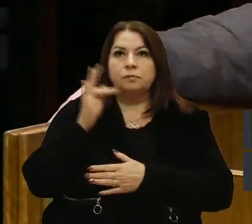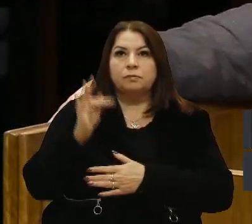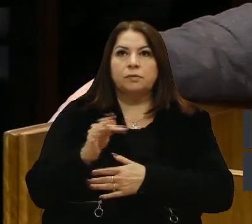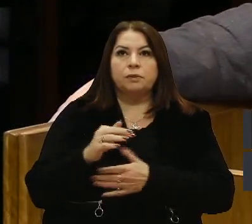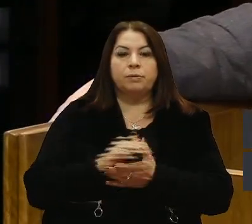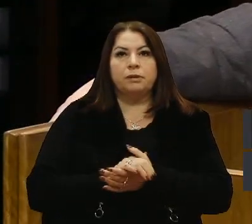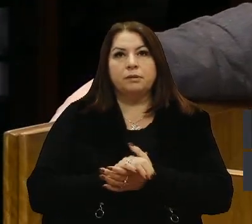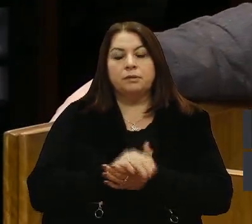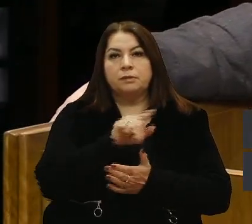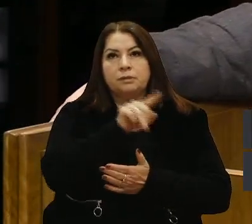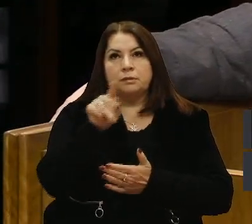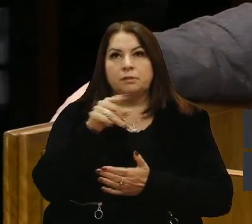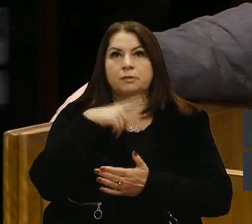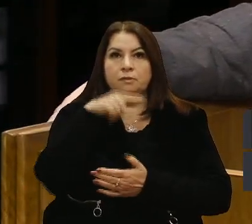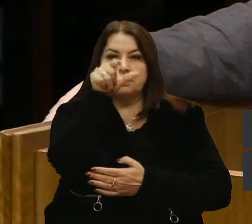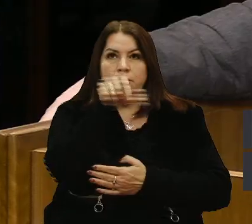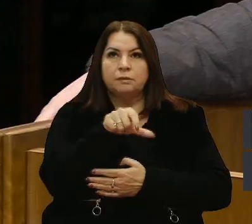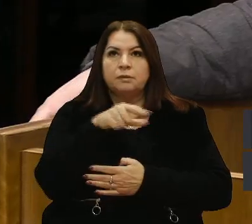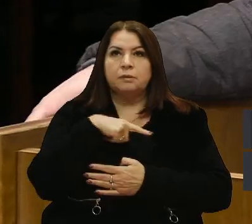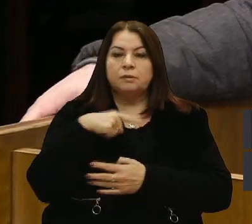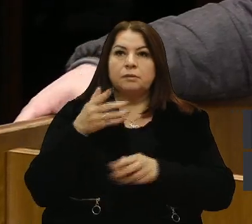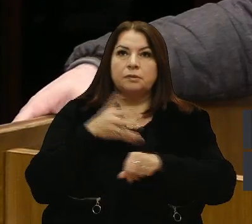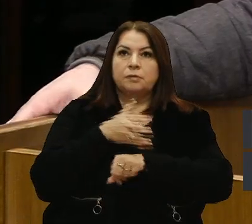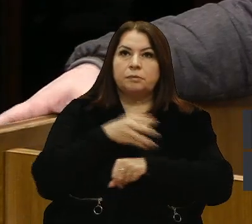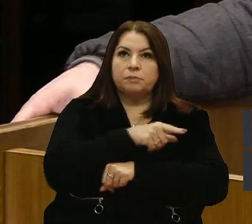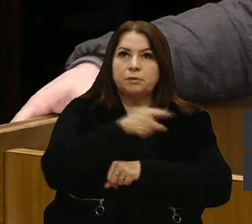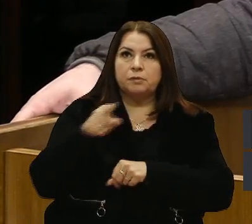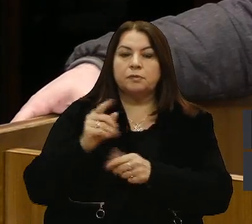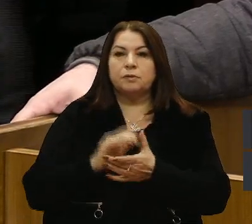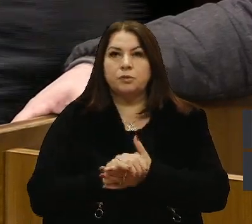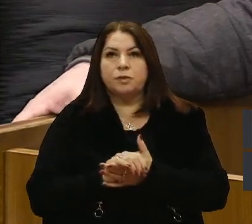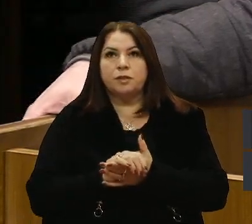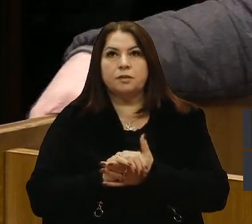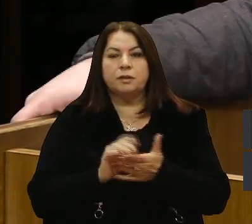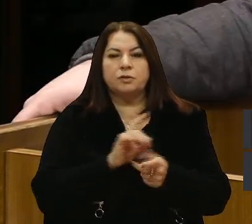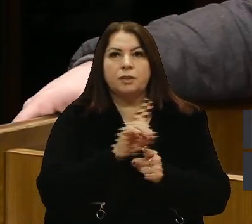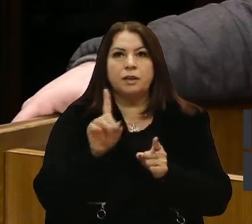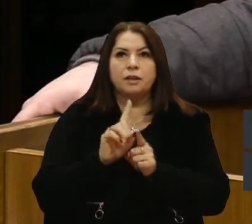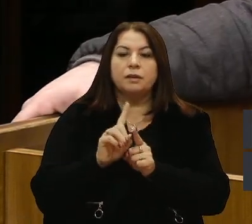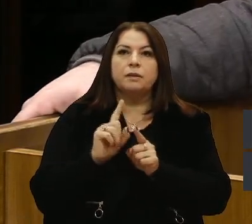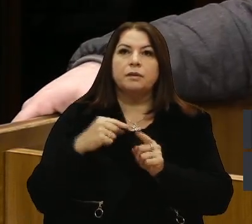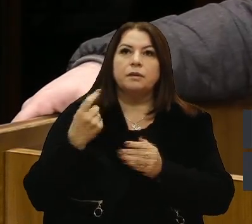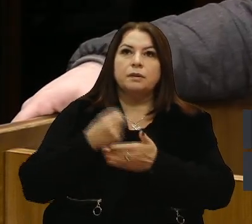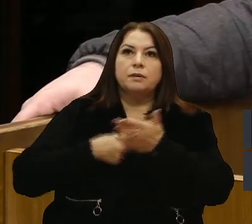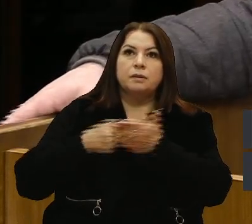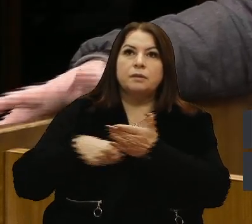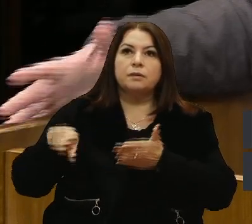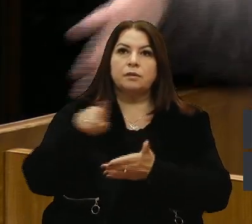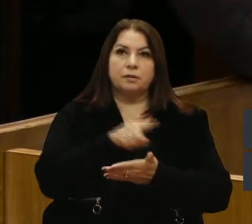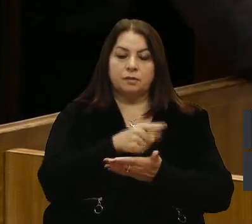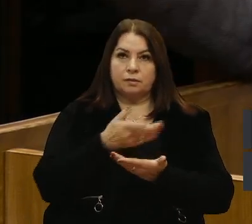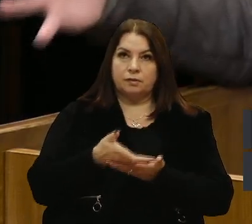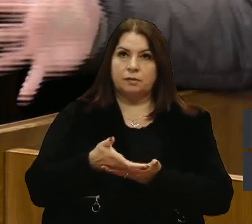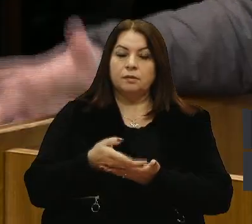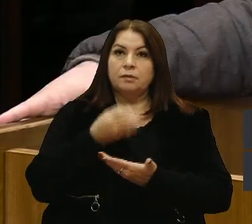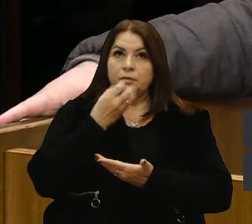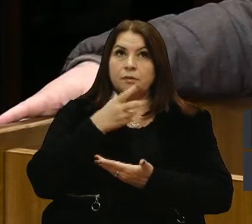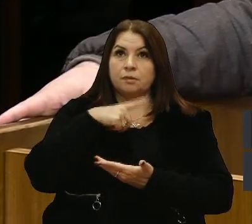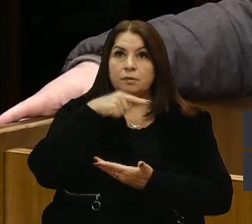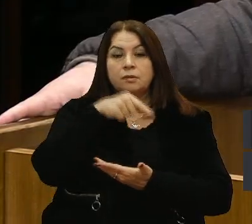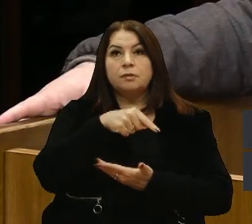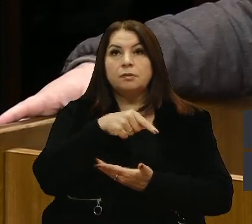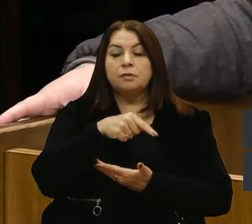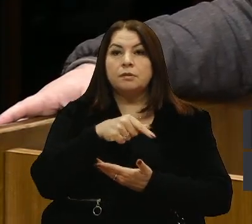Rucinski, que teve uma grande participação e grande luta e batalha, e que bom que